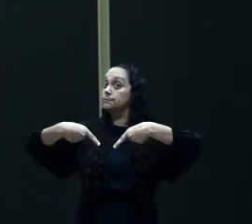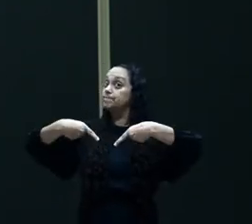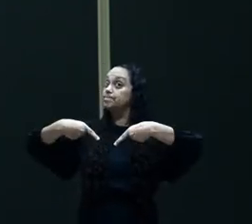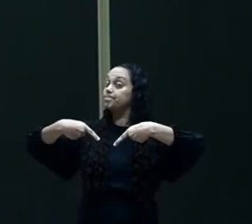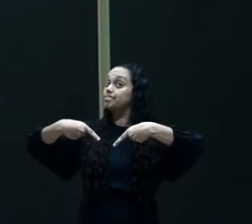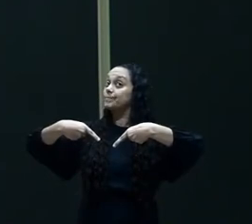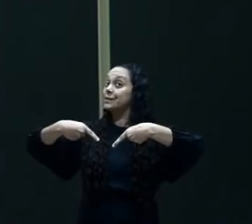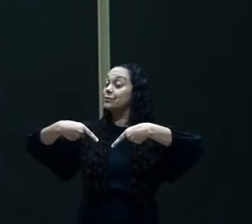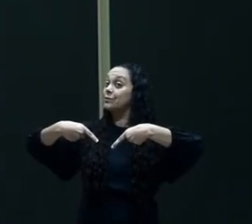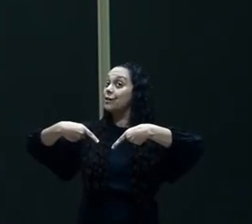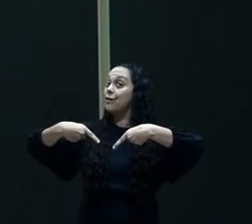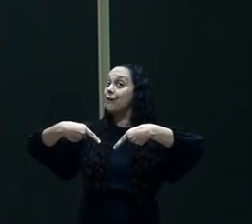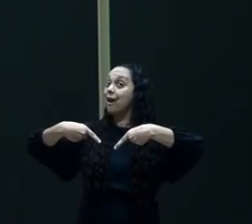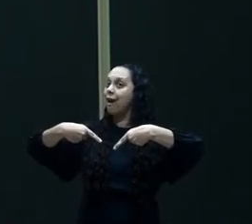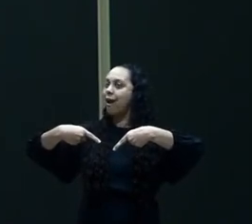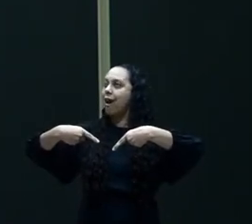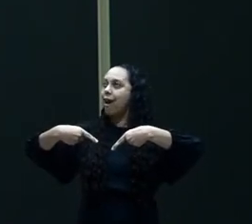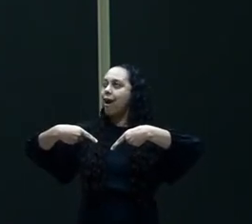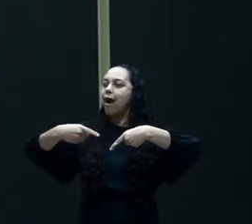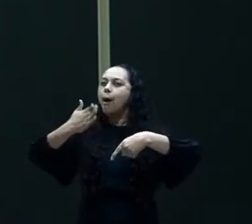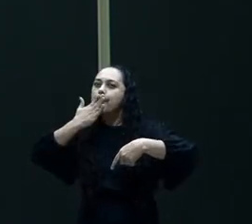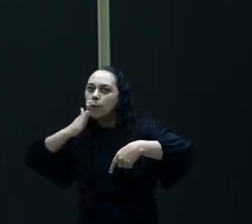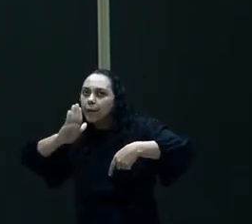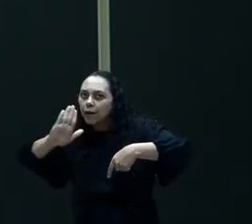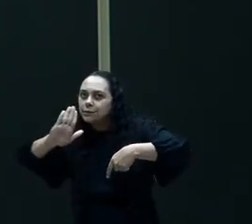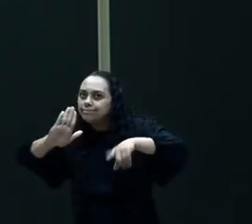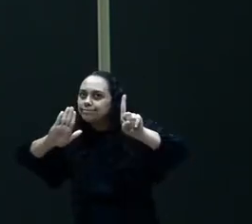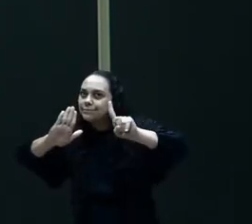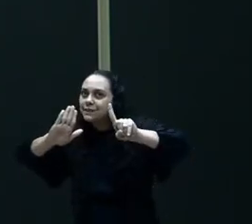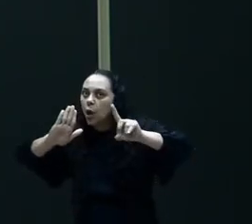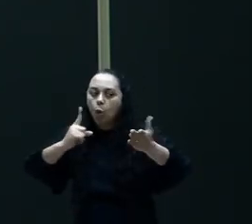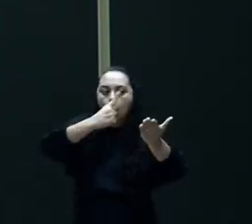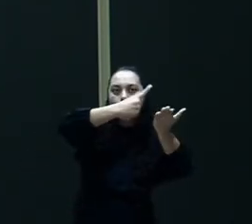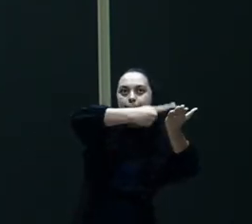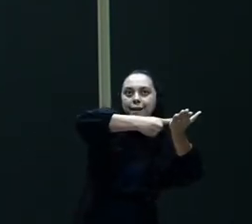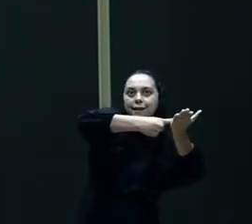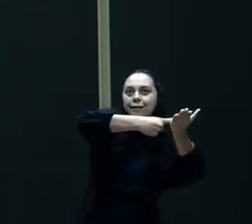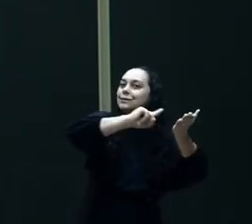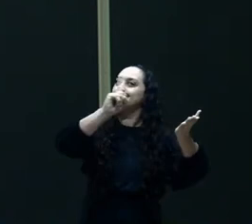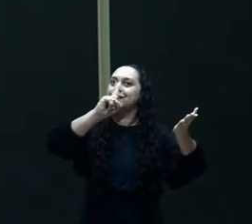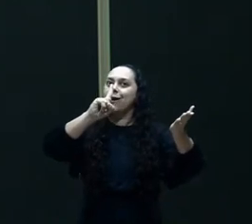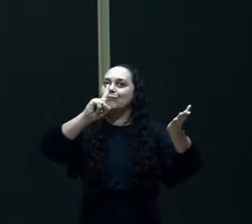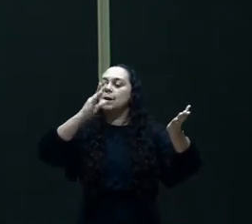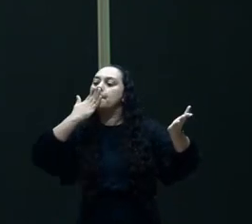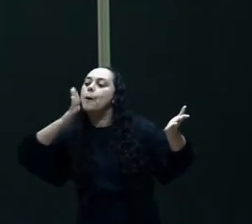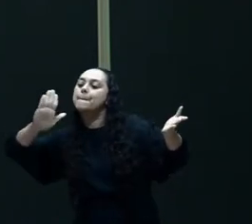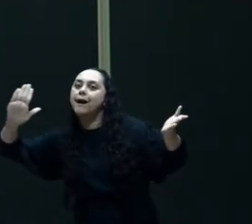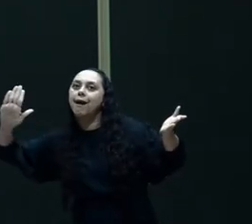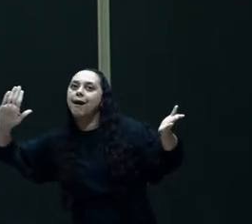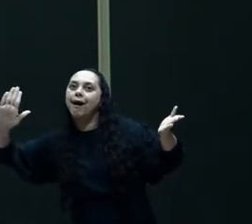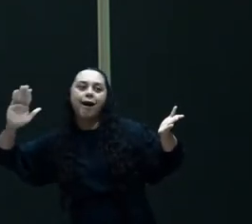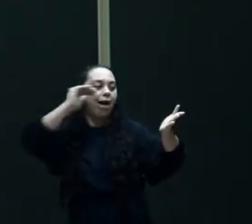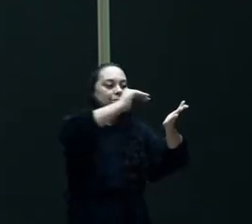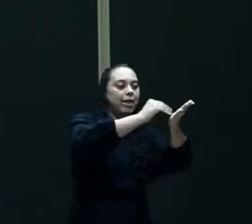esse caminho é nesse caminho da Promessa até o seu cumprimento eu e você a